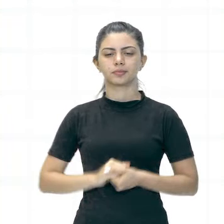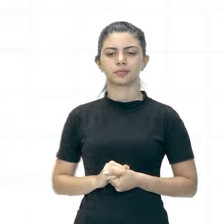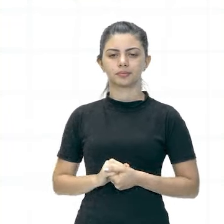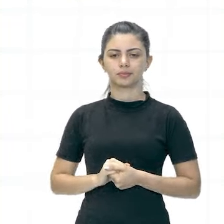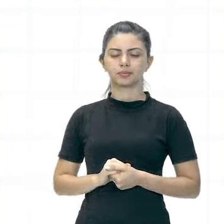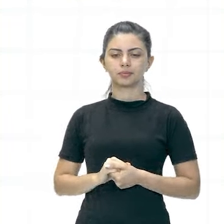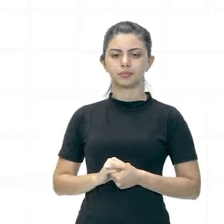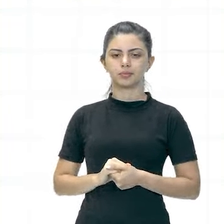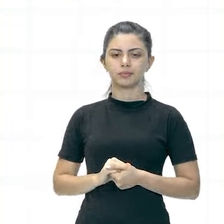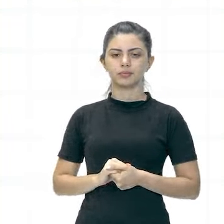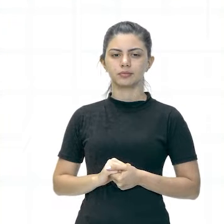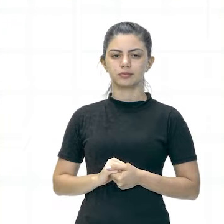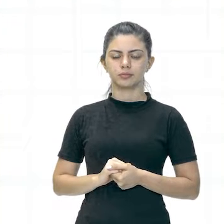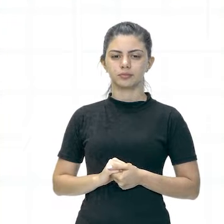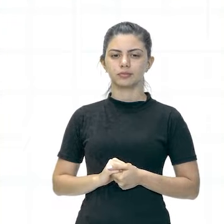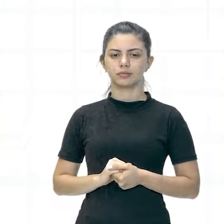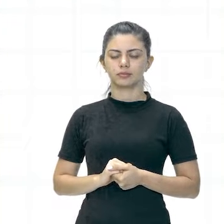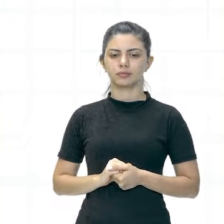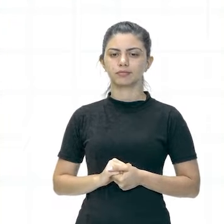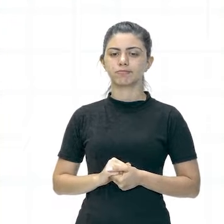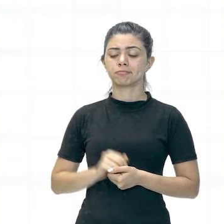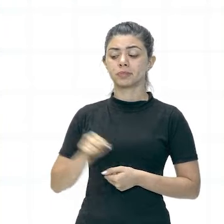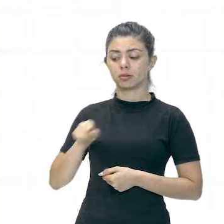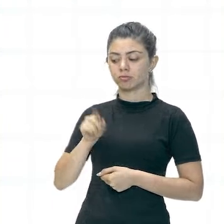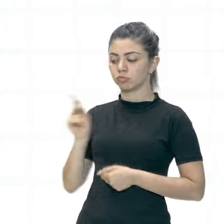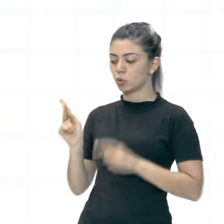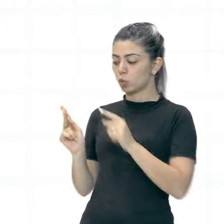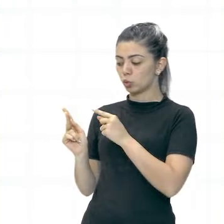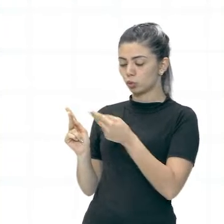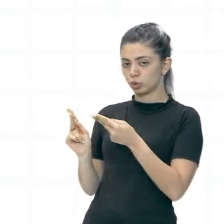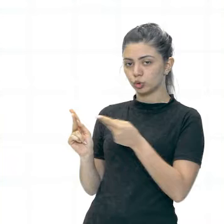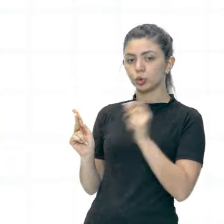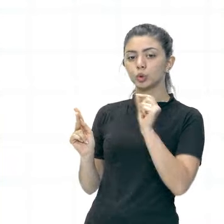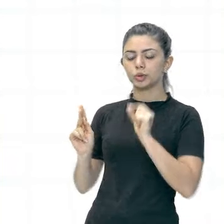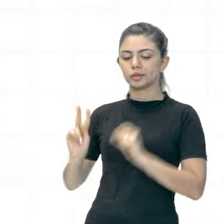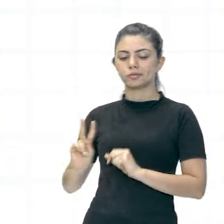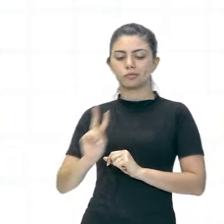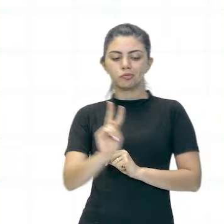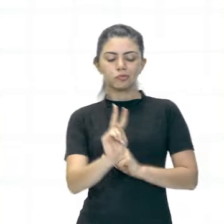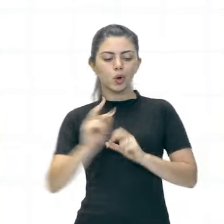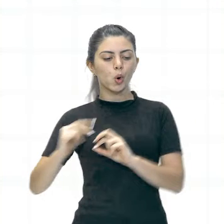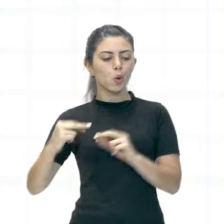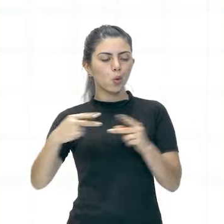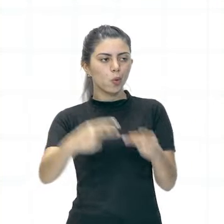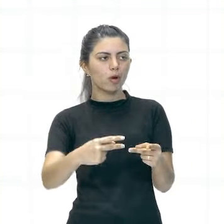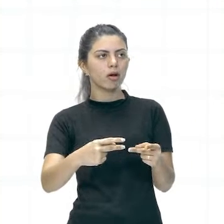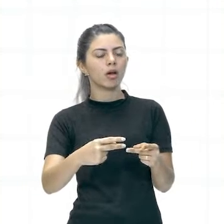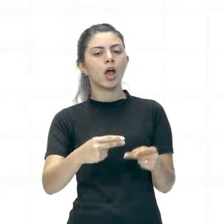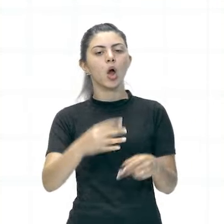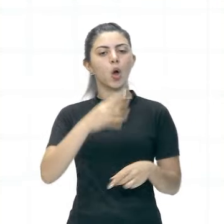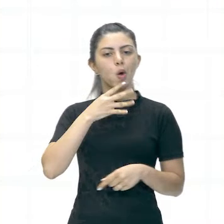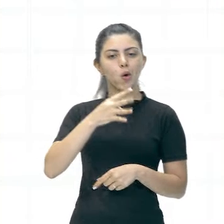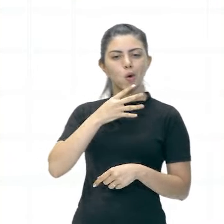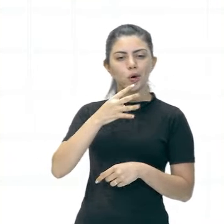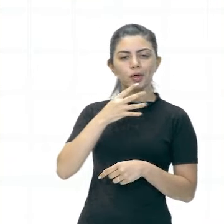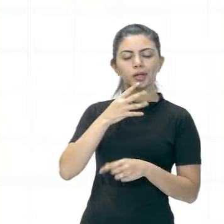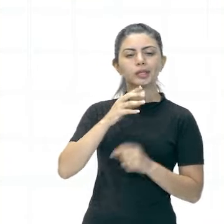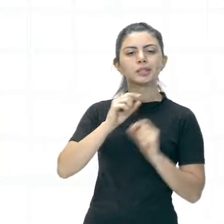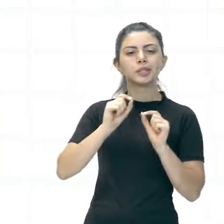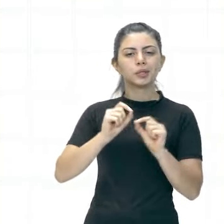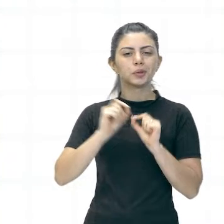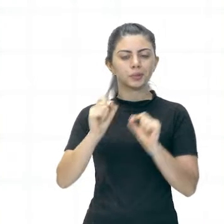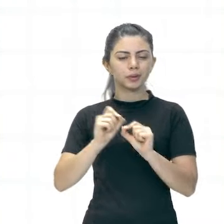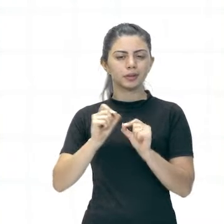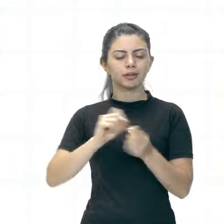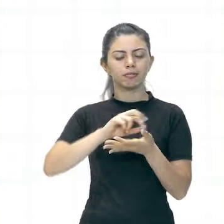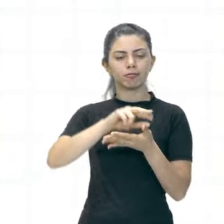Many different tech news. Eles conheceram, né? Eles foram apresentados